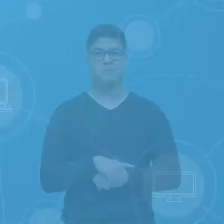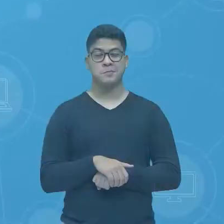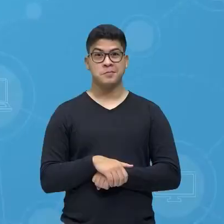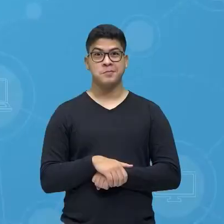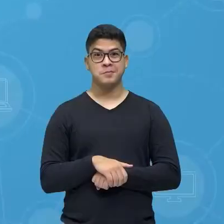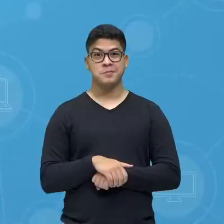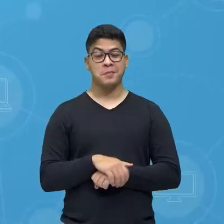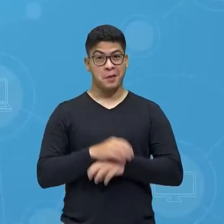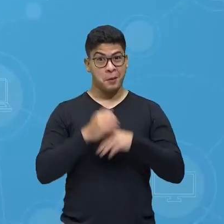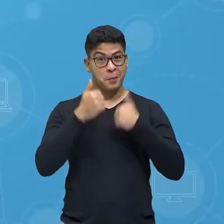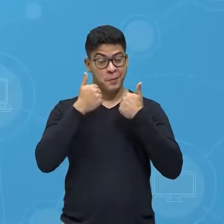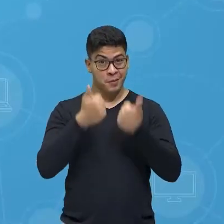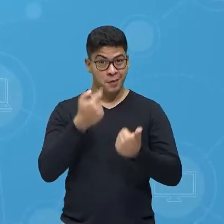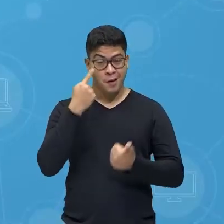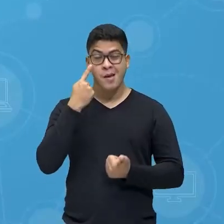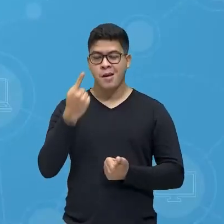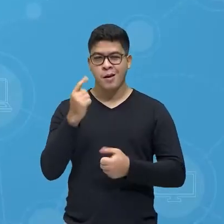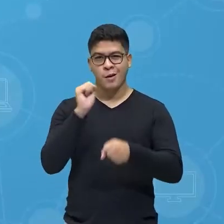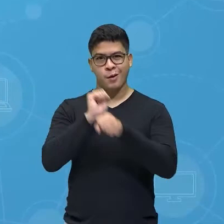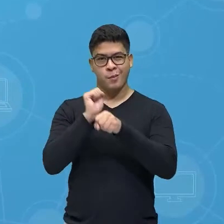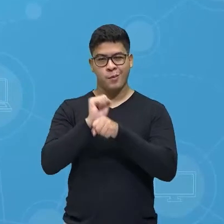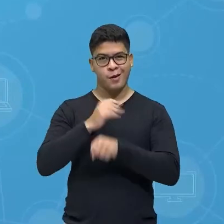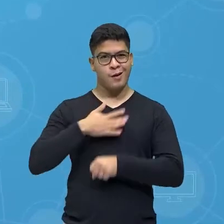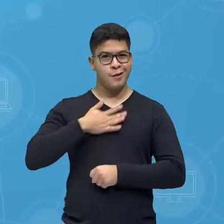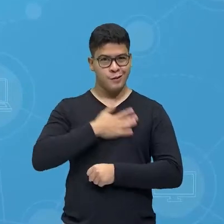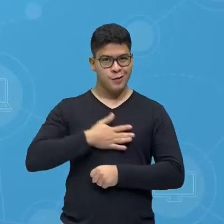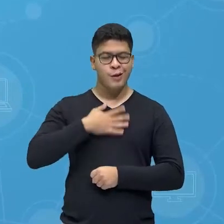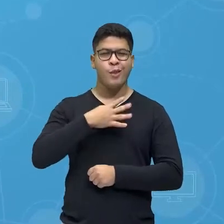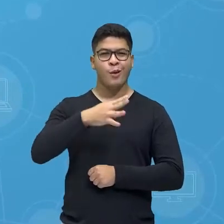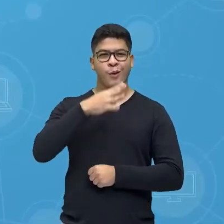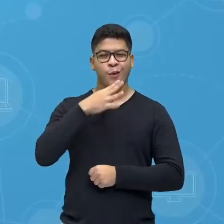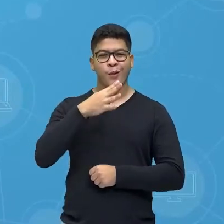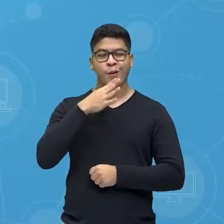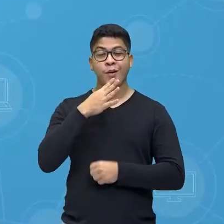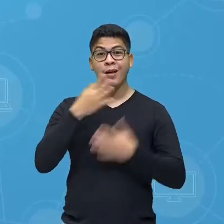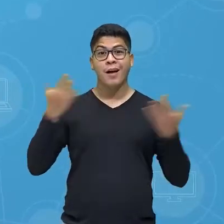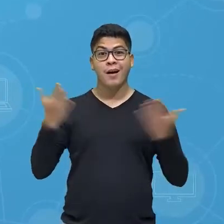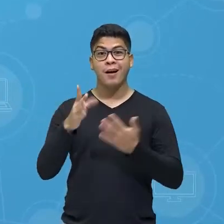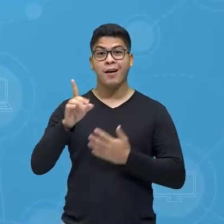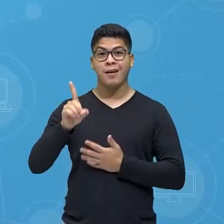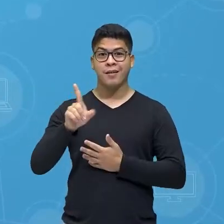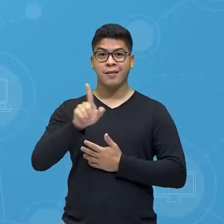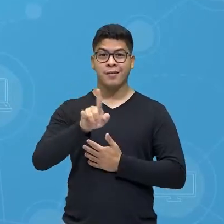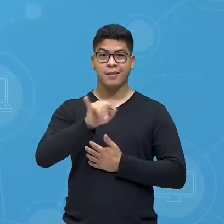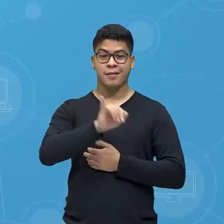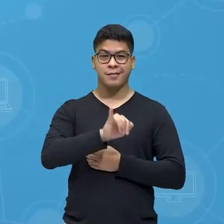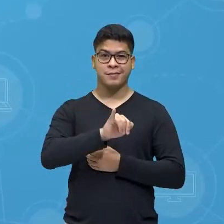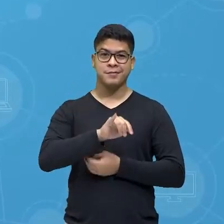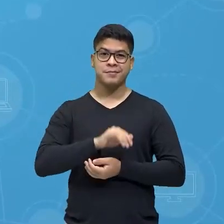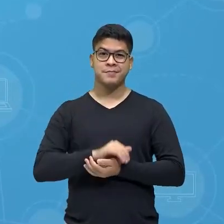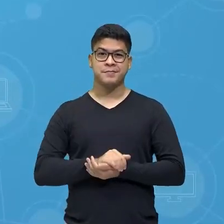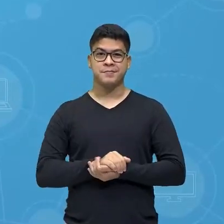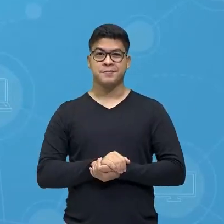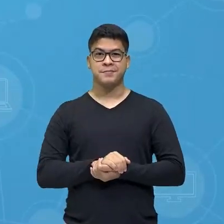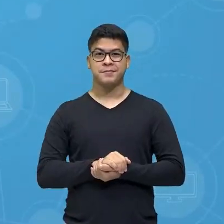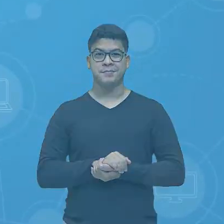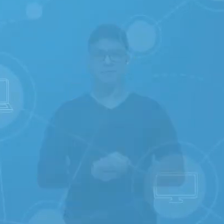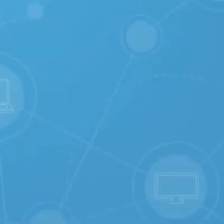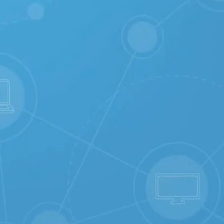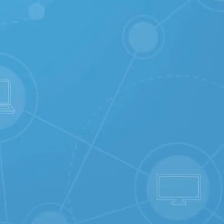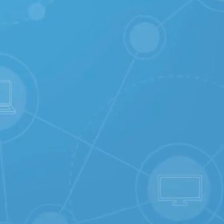Muito bem, alunos, espero que vocês tenham gostado de conhecer e vamos agora à nossa dinâmica local interativa.